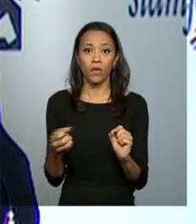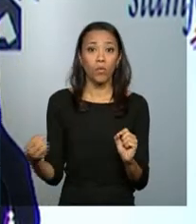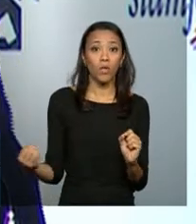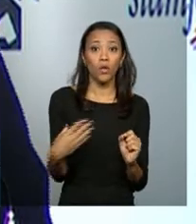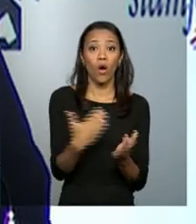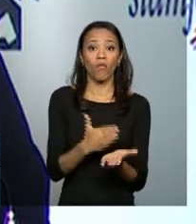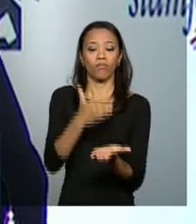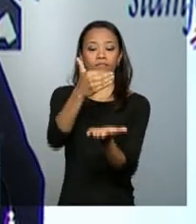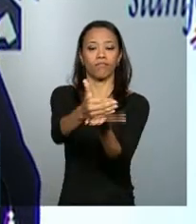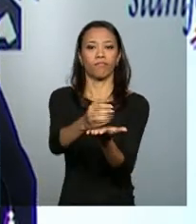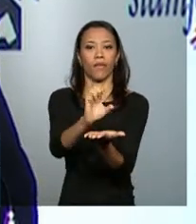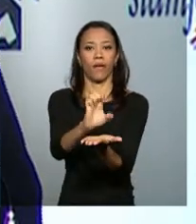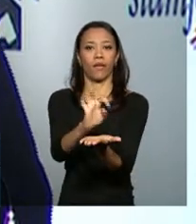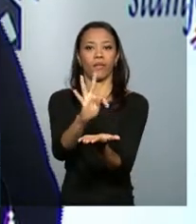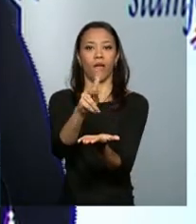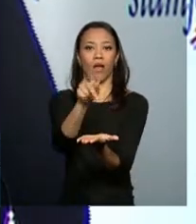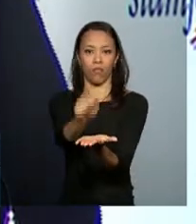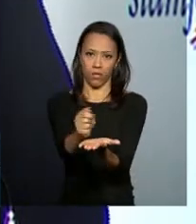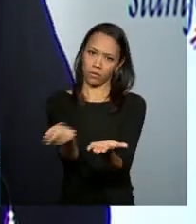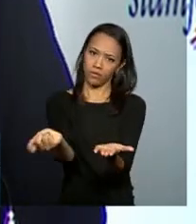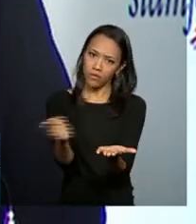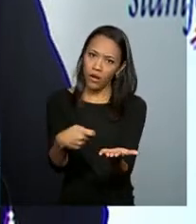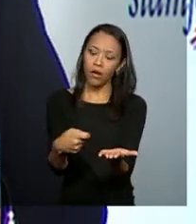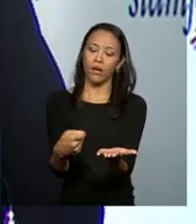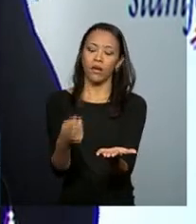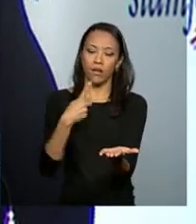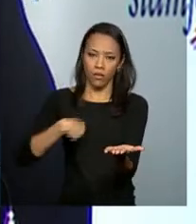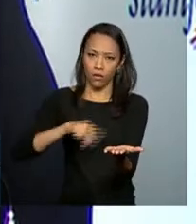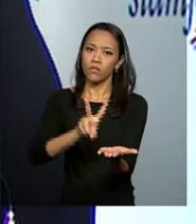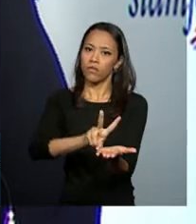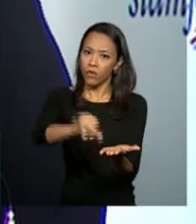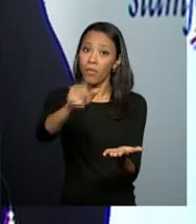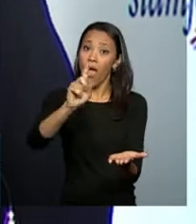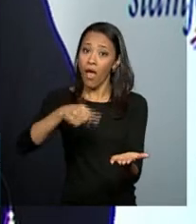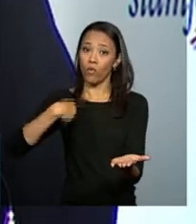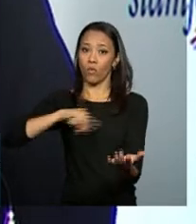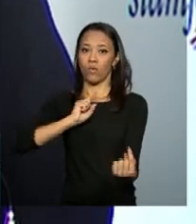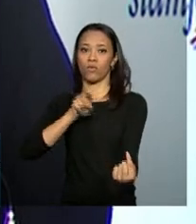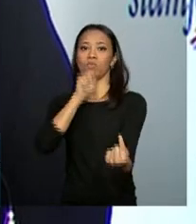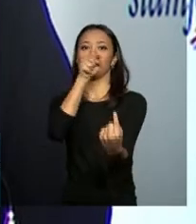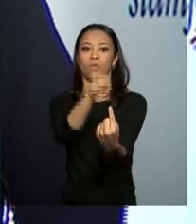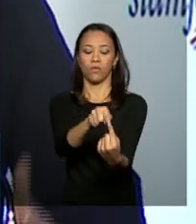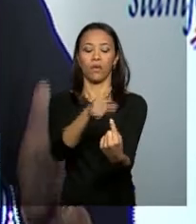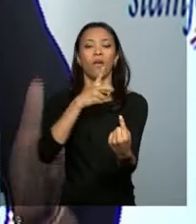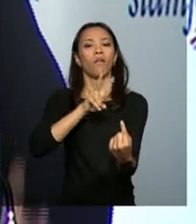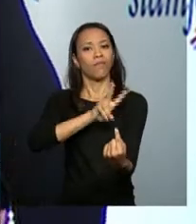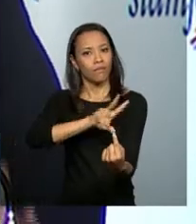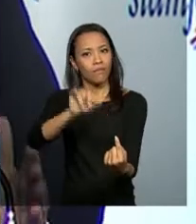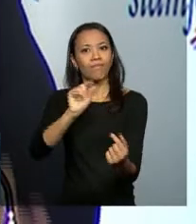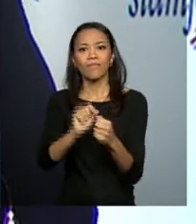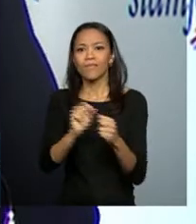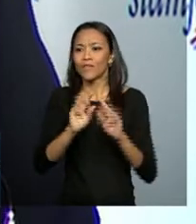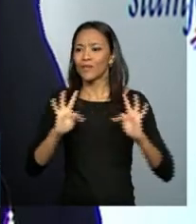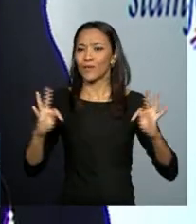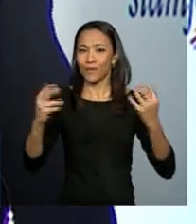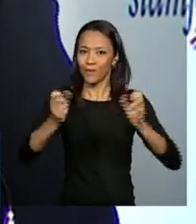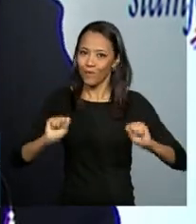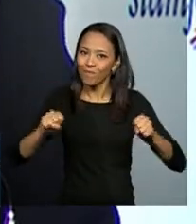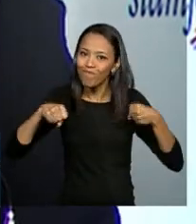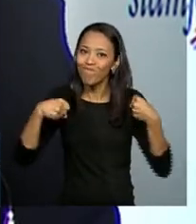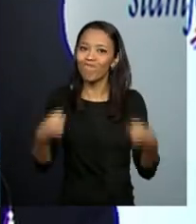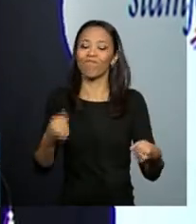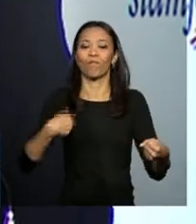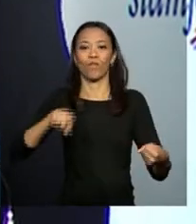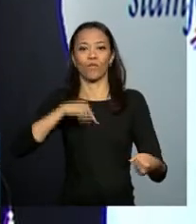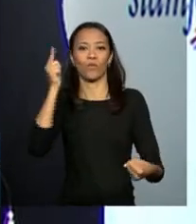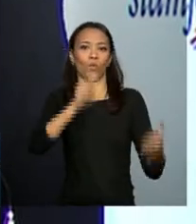etapa. Nós vamos, e é o nosso objetivo, nós vamos fazer todo o esforço ao nosso